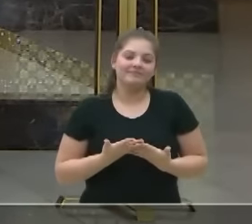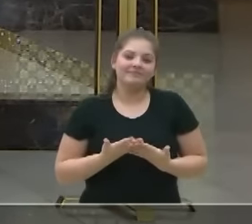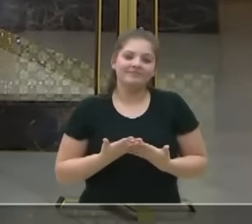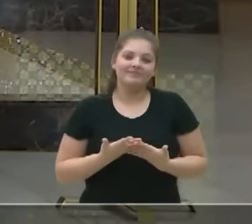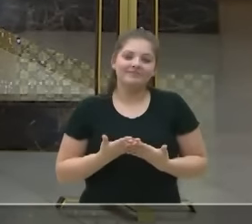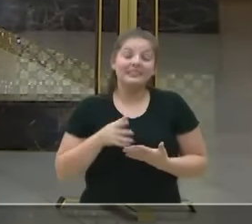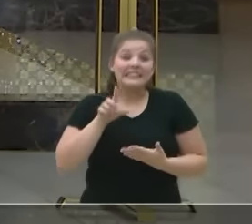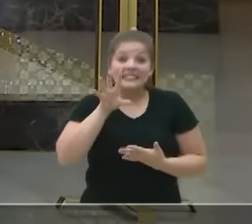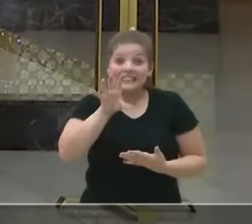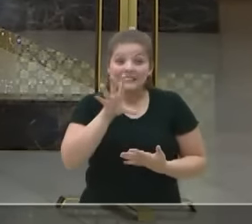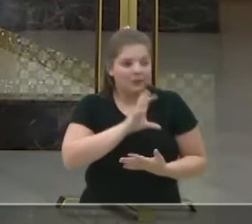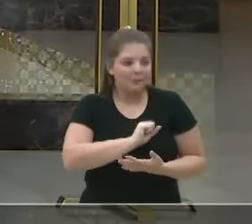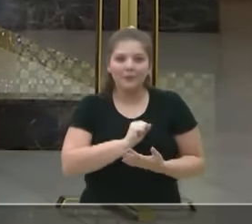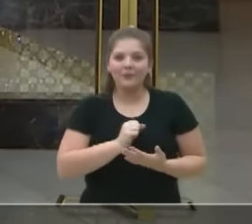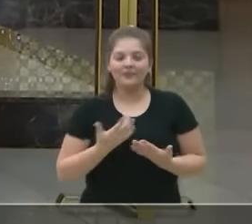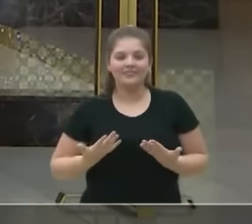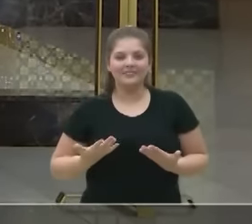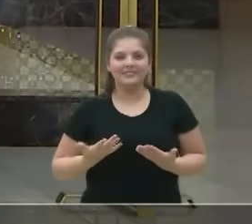Isso é amor.